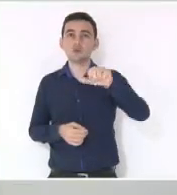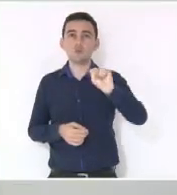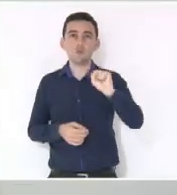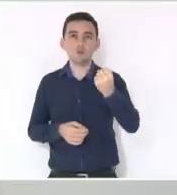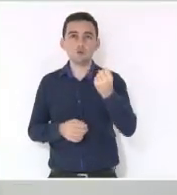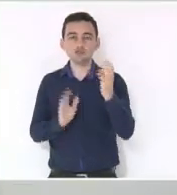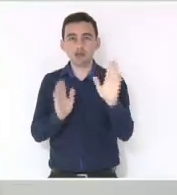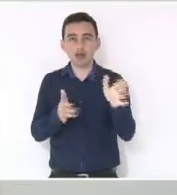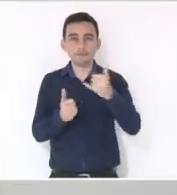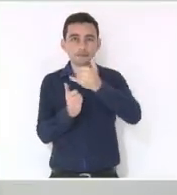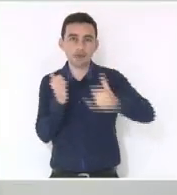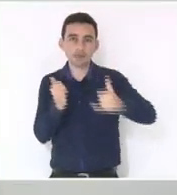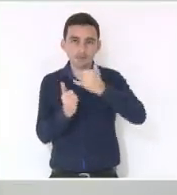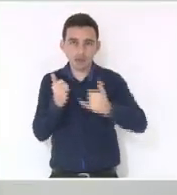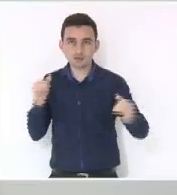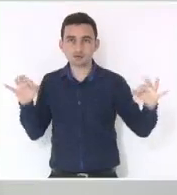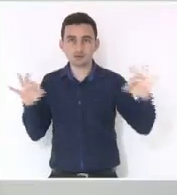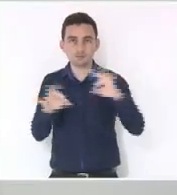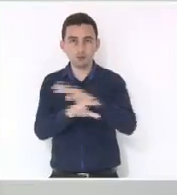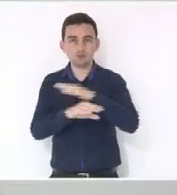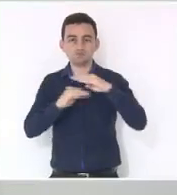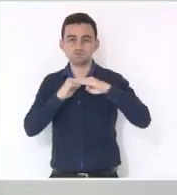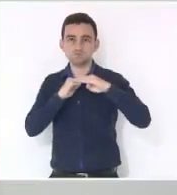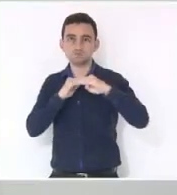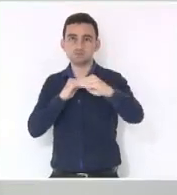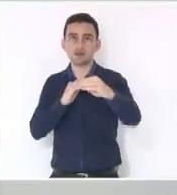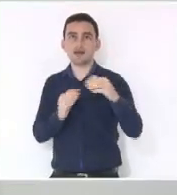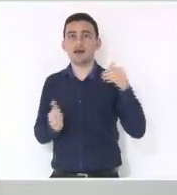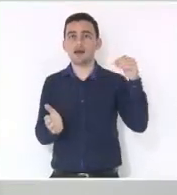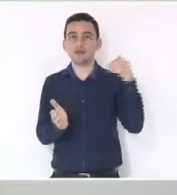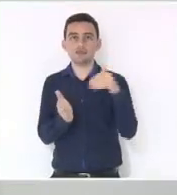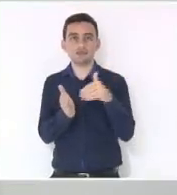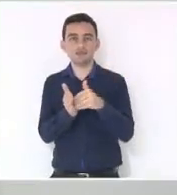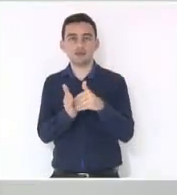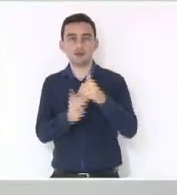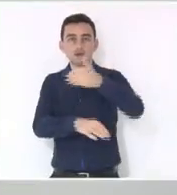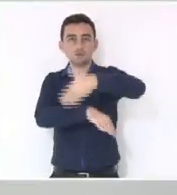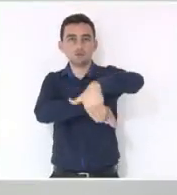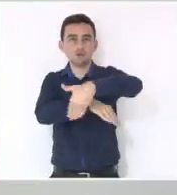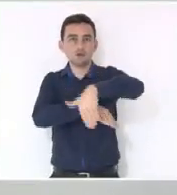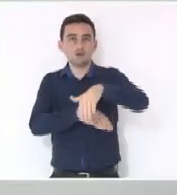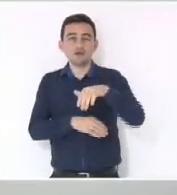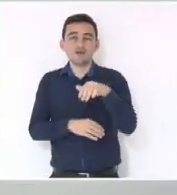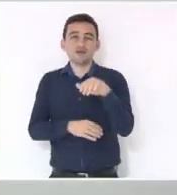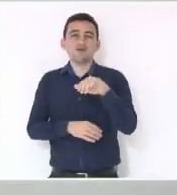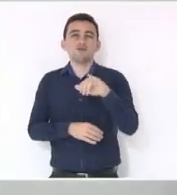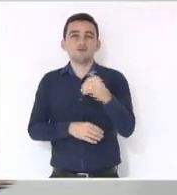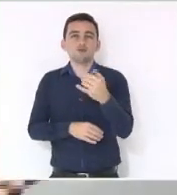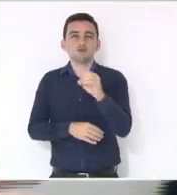metade concluída, até ali Avenida Josué de Bernardes, e